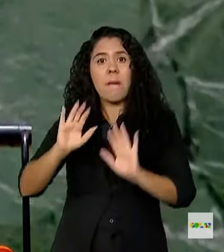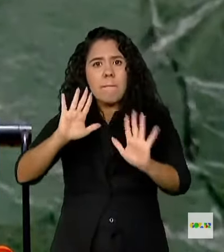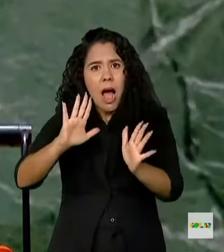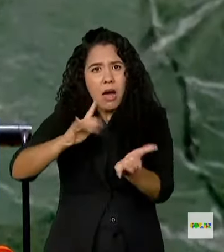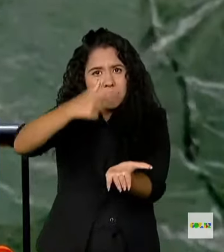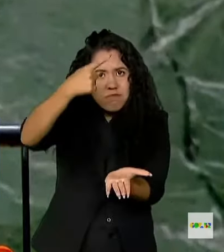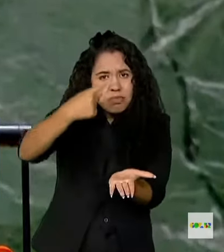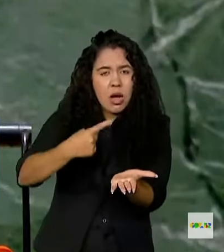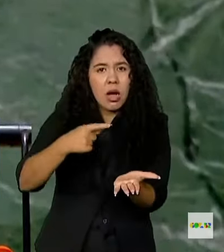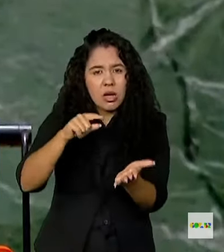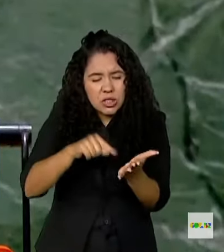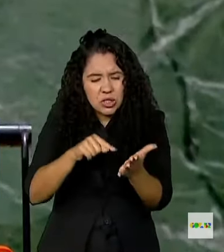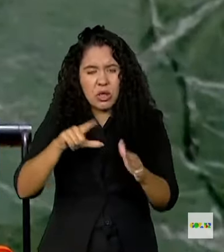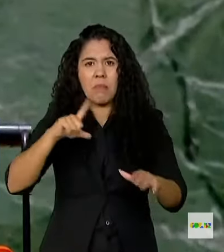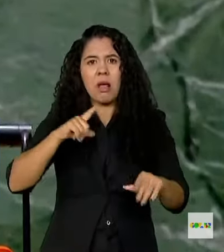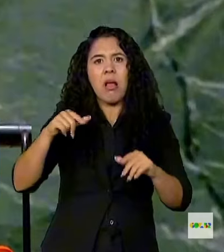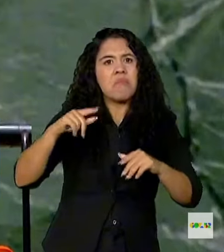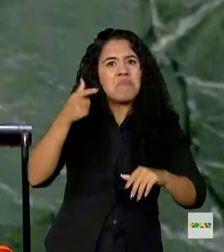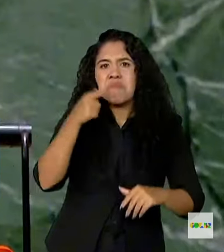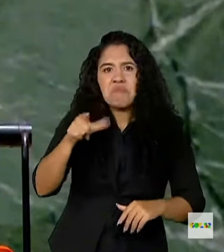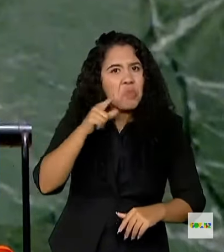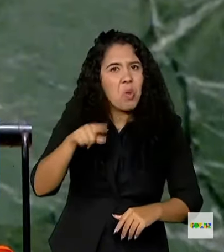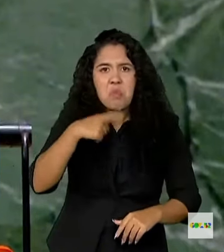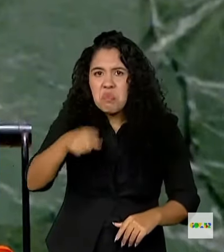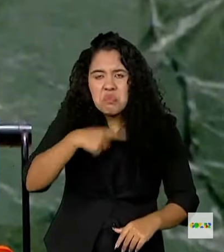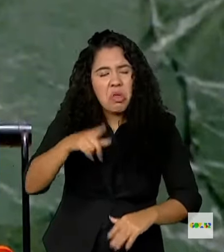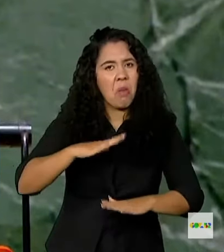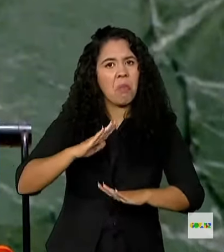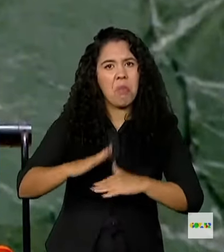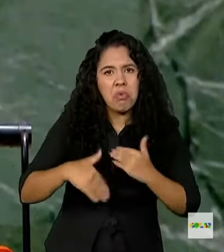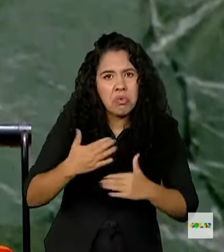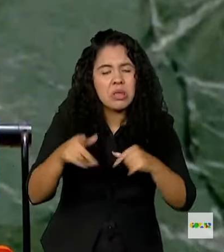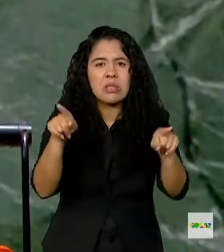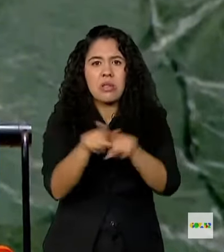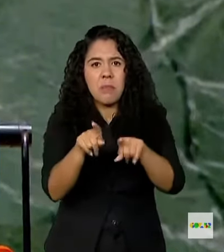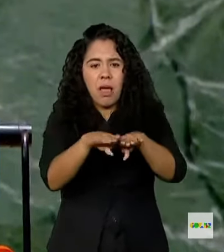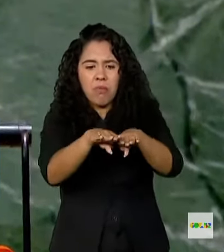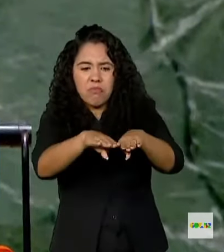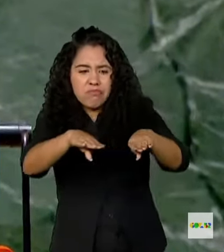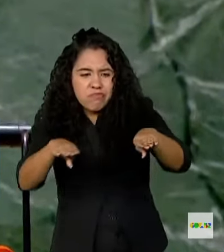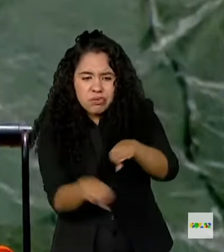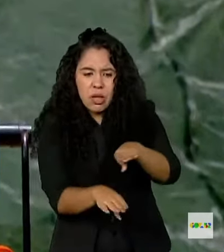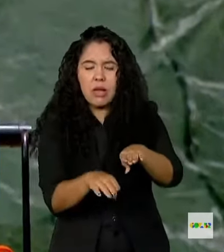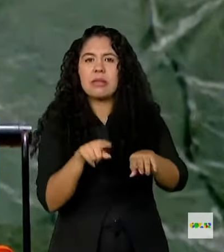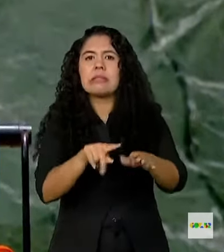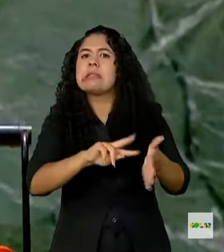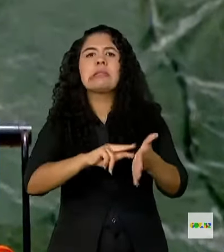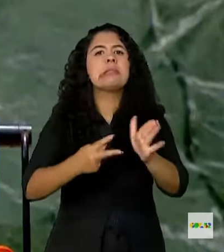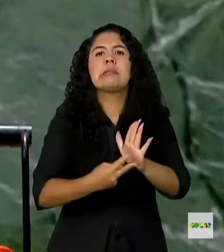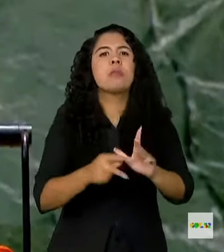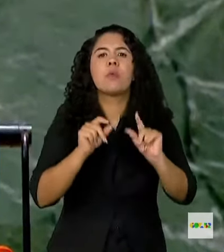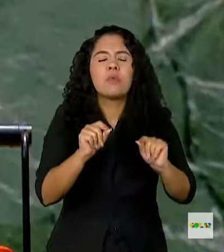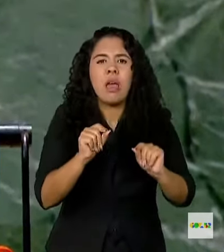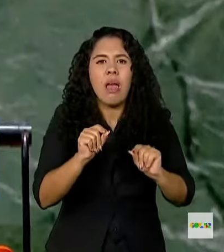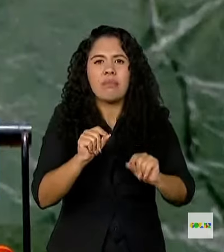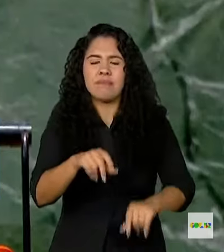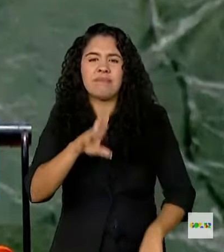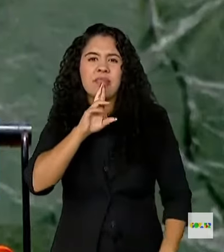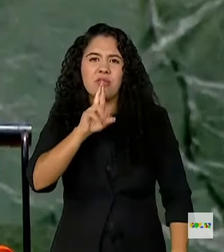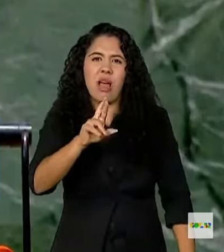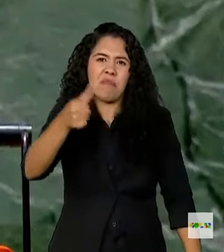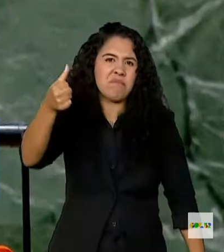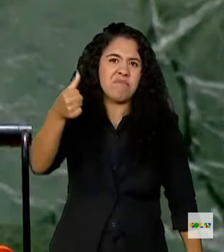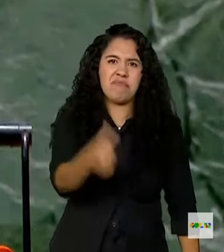combinação de baixo crescimento e altos níveis de desigualdade resulta em efeitos nefastos